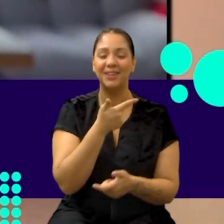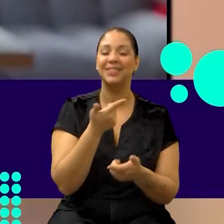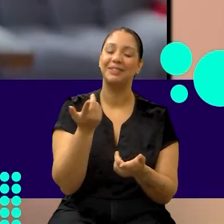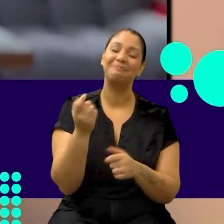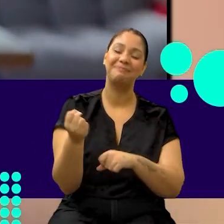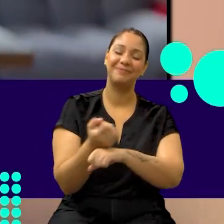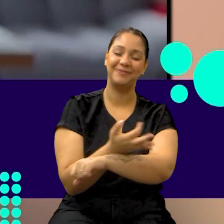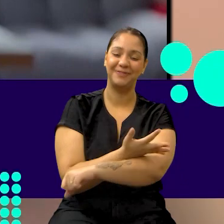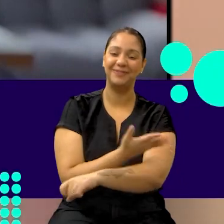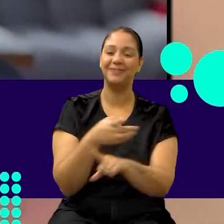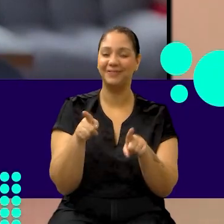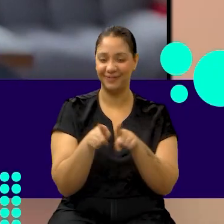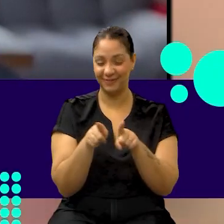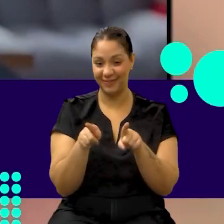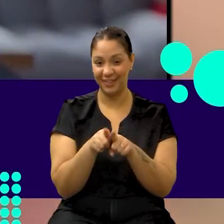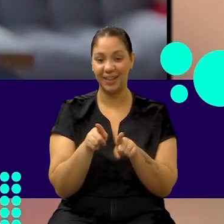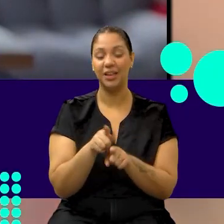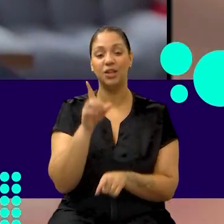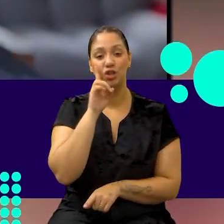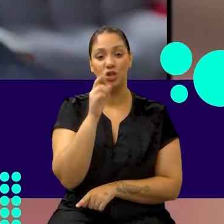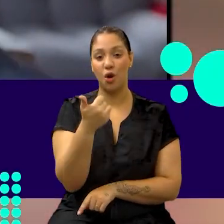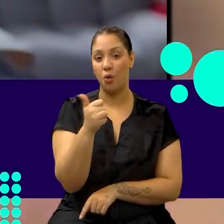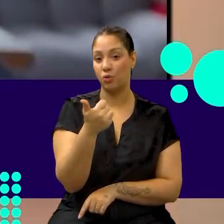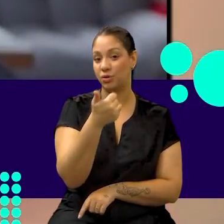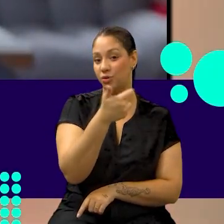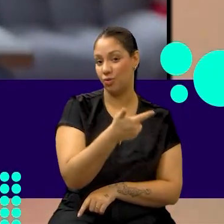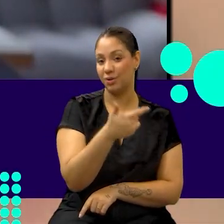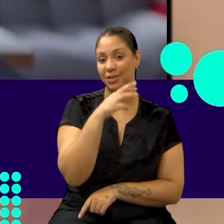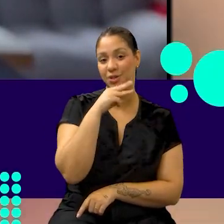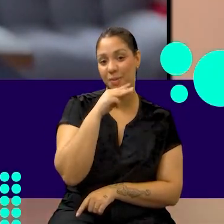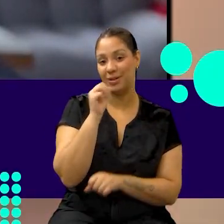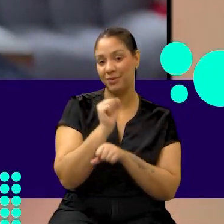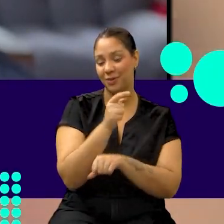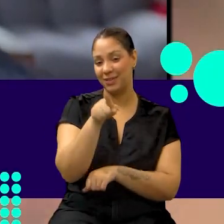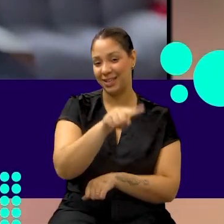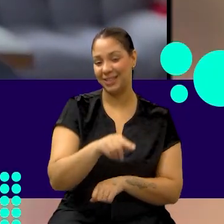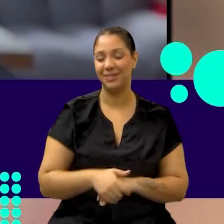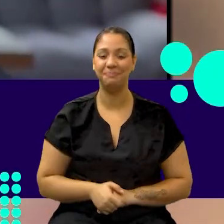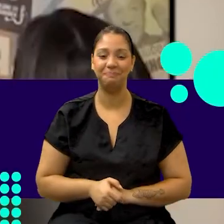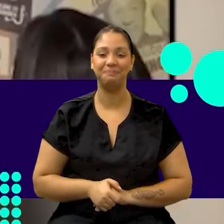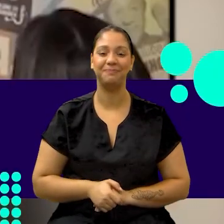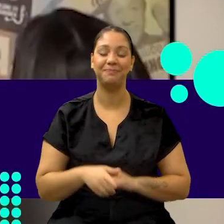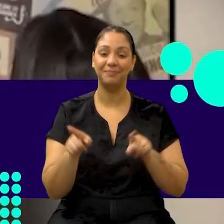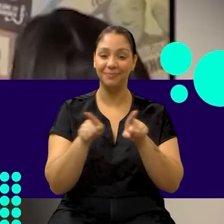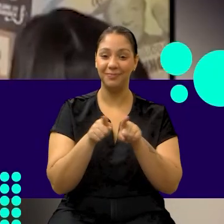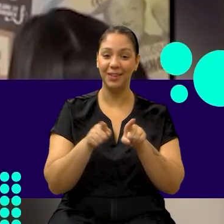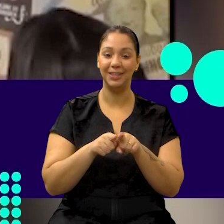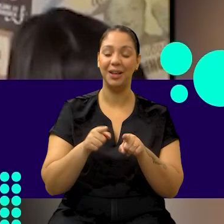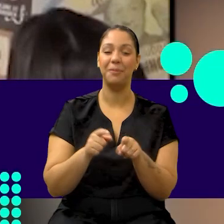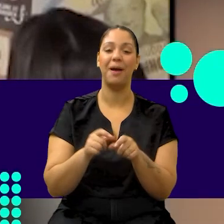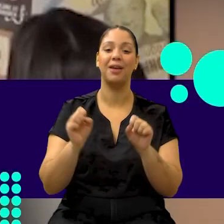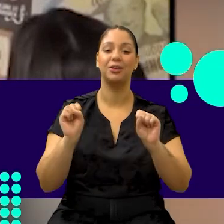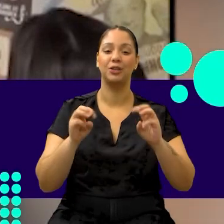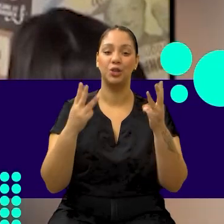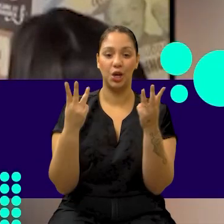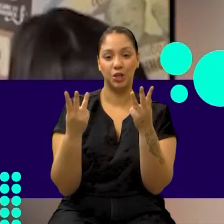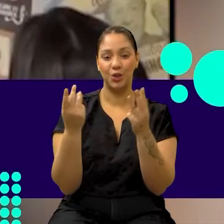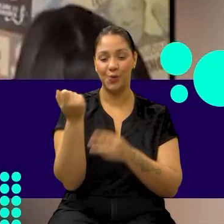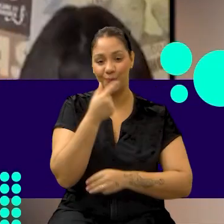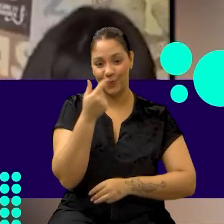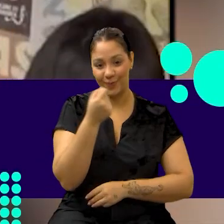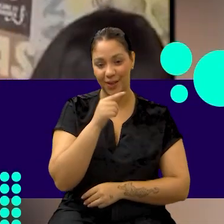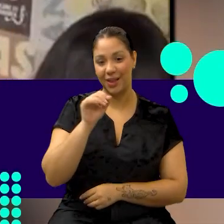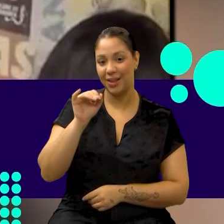divertida e também emocionante. Somente nos dias 11 e 12 de março. Espero vocês. Vai ter stand-up do comediante